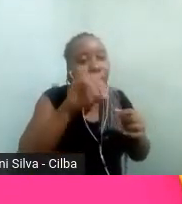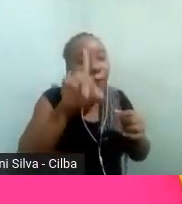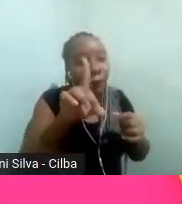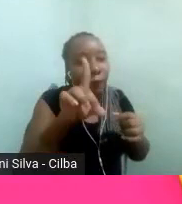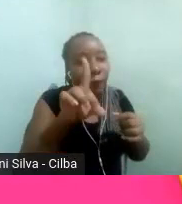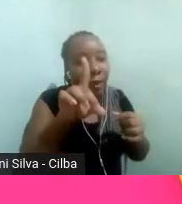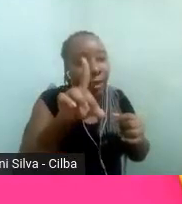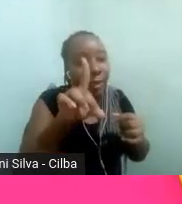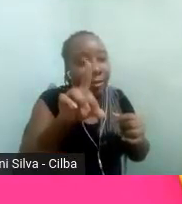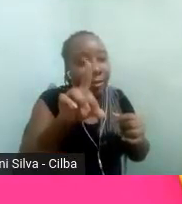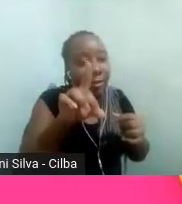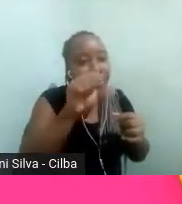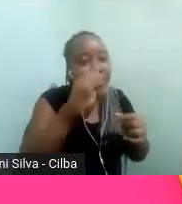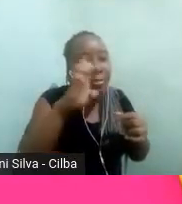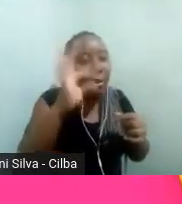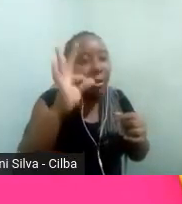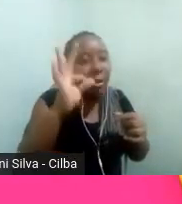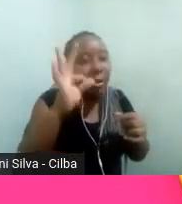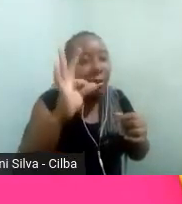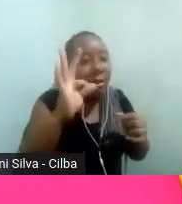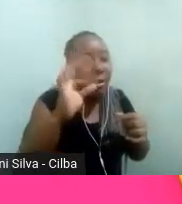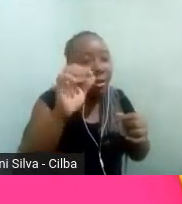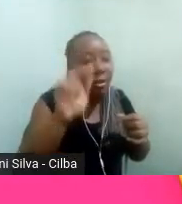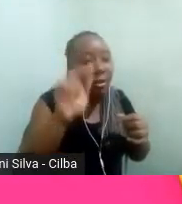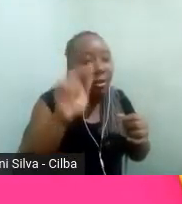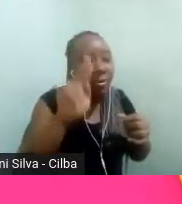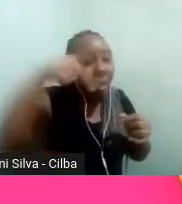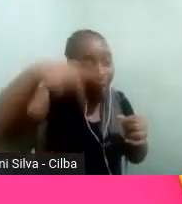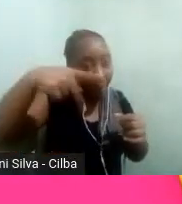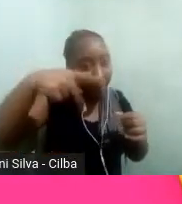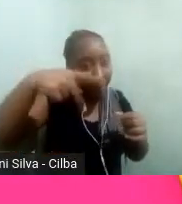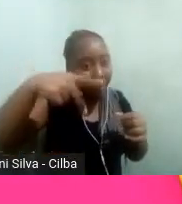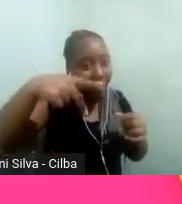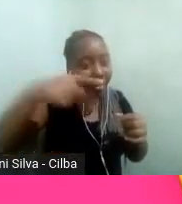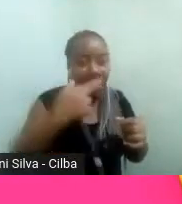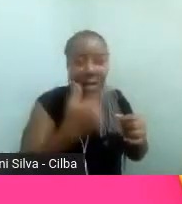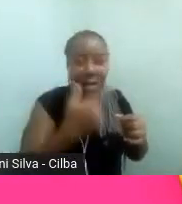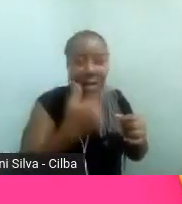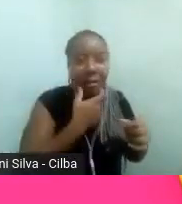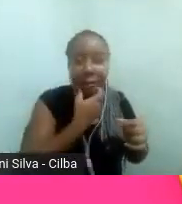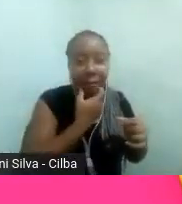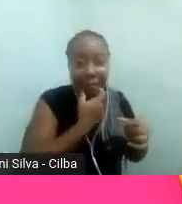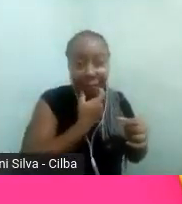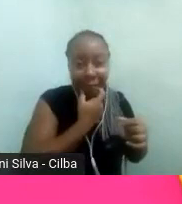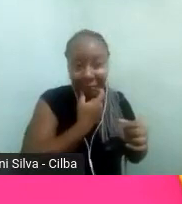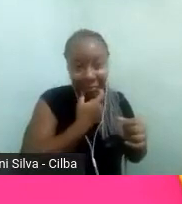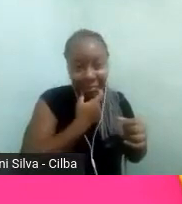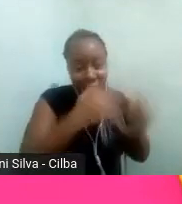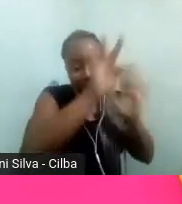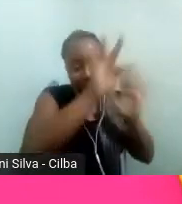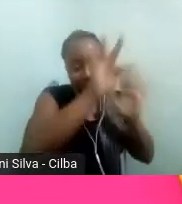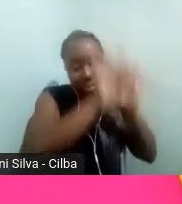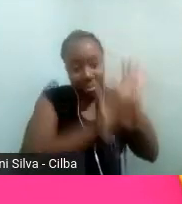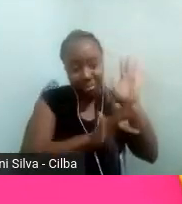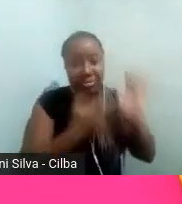Detalhe, está em inglês isso, né? É um texto em inglês.